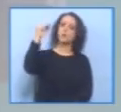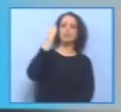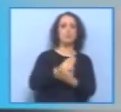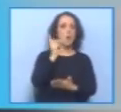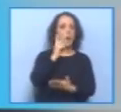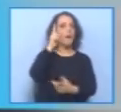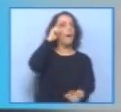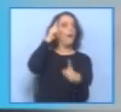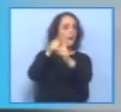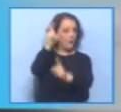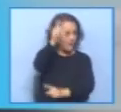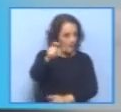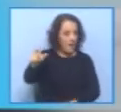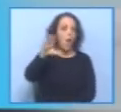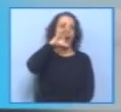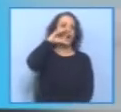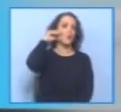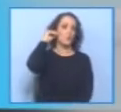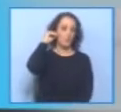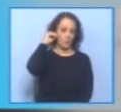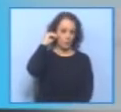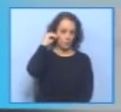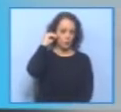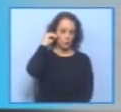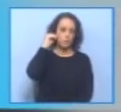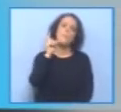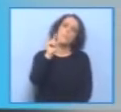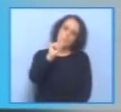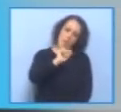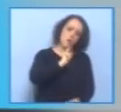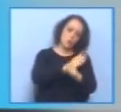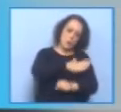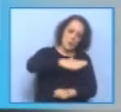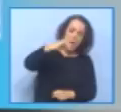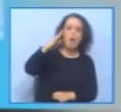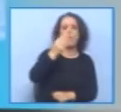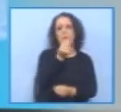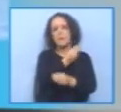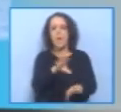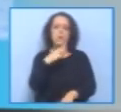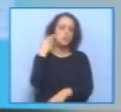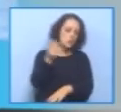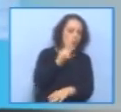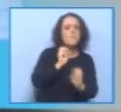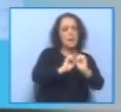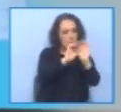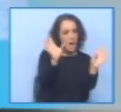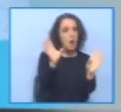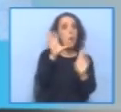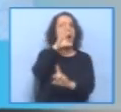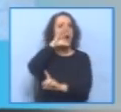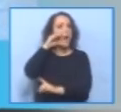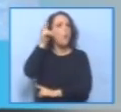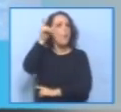os adultos, sem abandonar as outras idades, as crianças, os adolescentes, os jovens, naturalmente. Porquê?